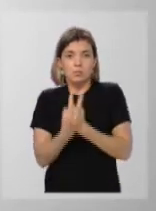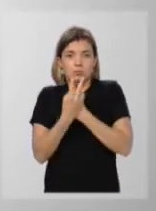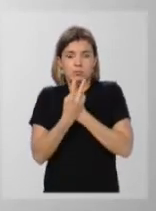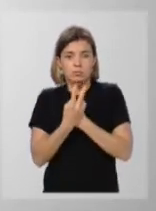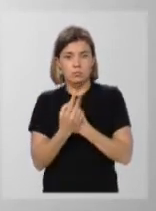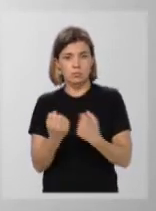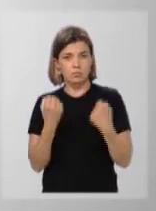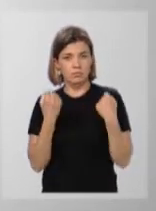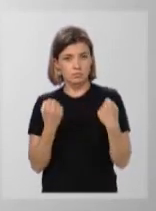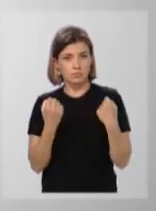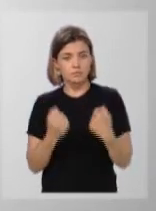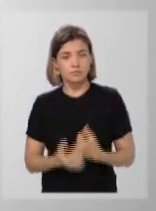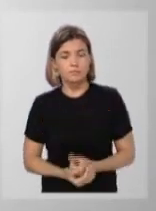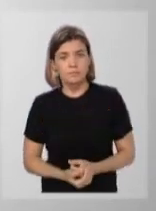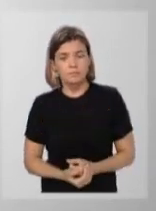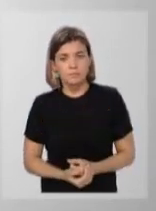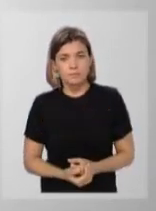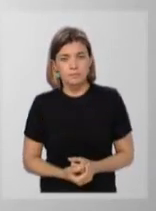armazenadoras de energia.